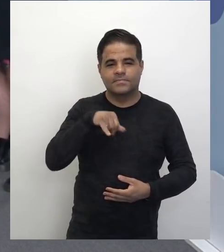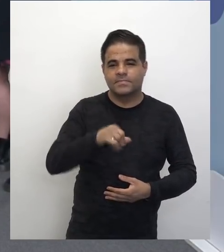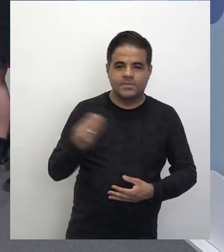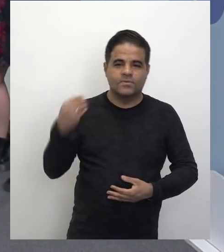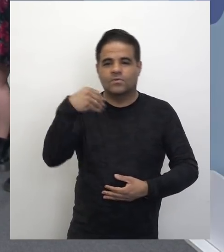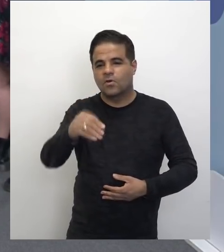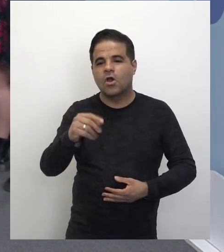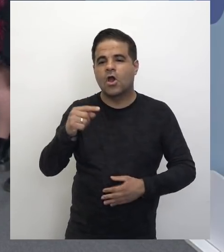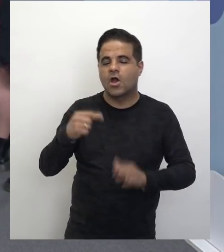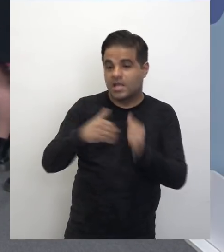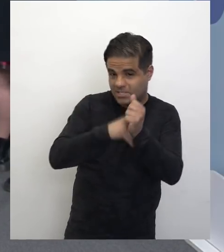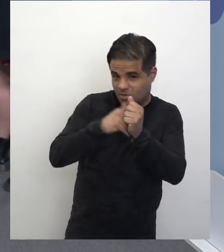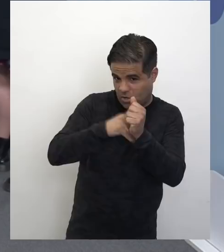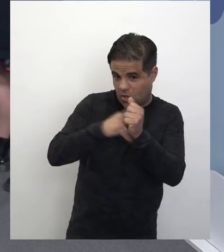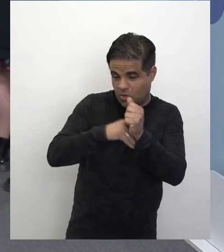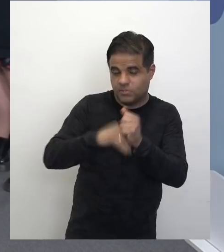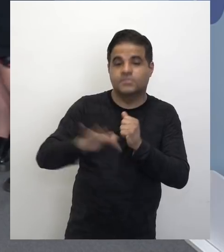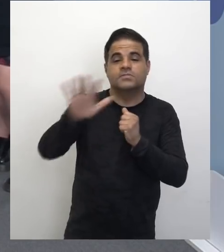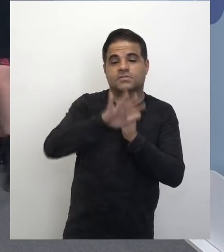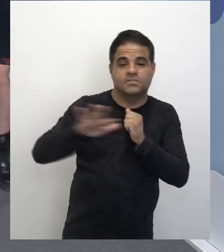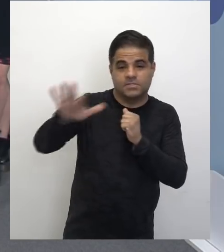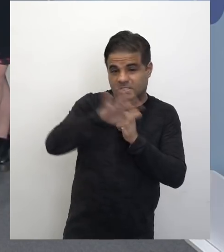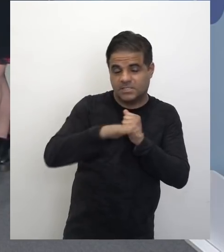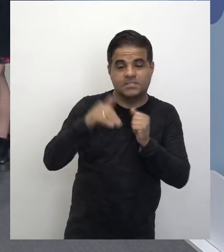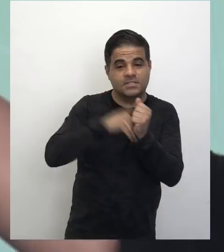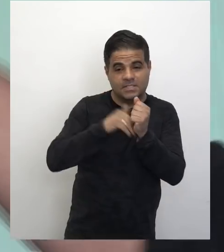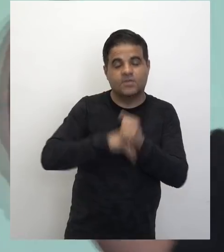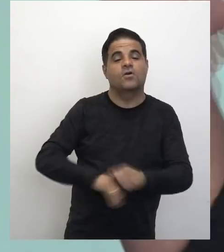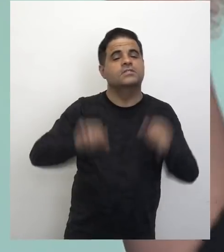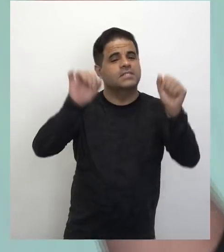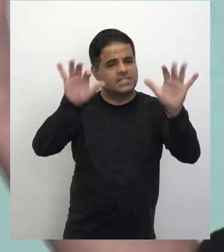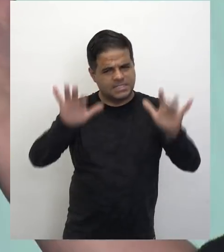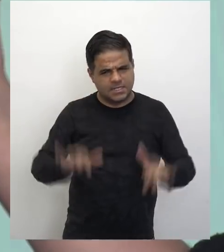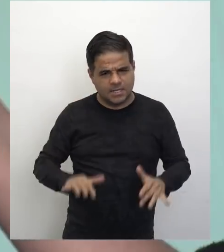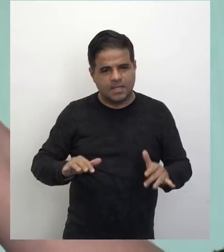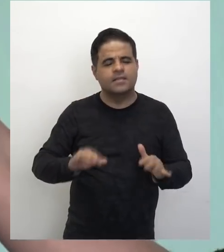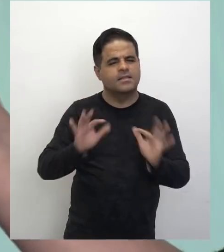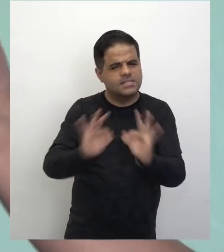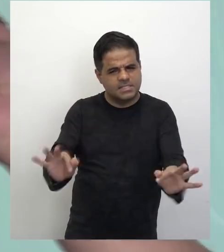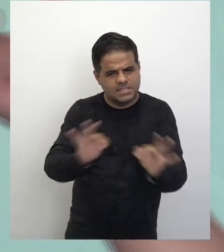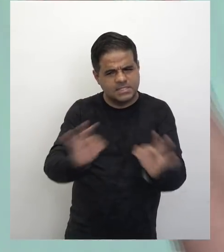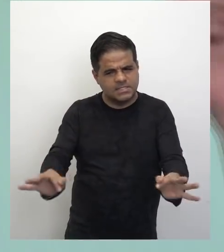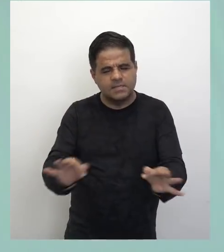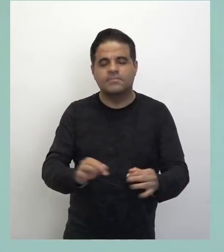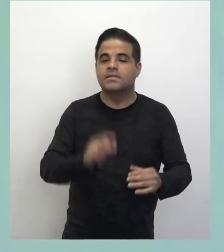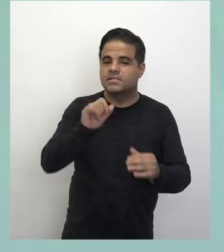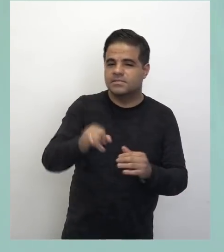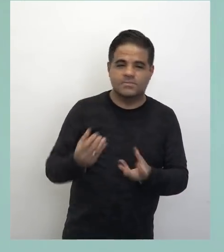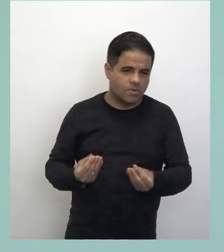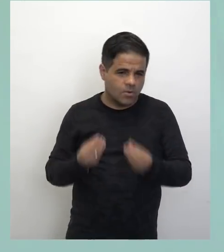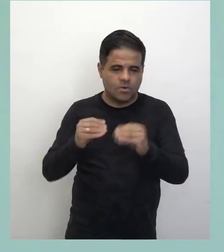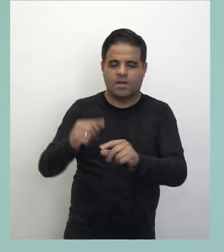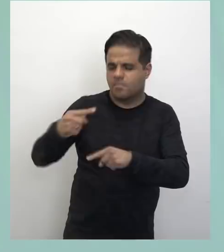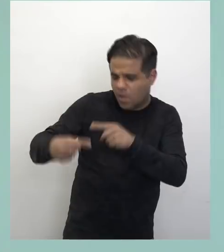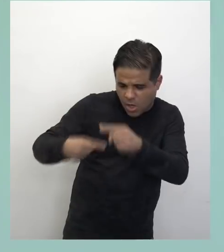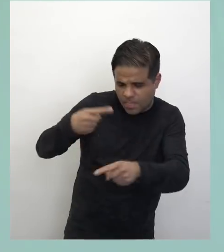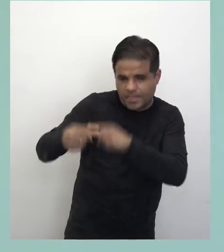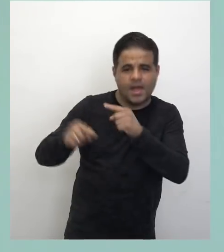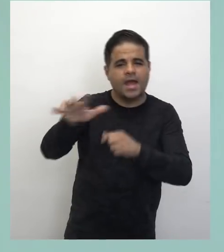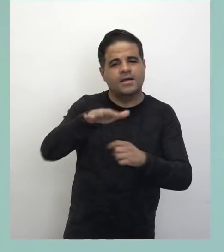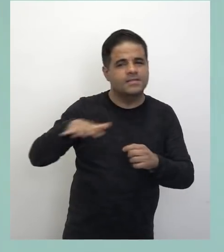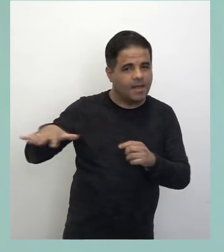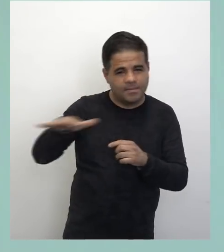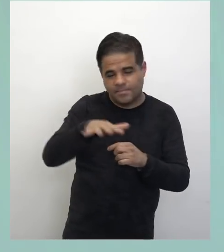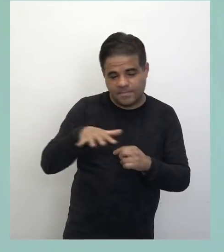para rodar esse código, porque essa parte aqui é o código escrito, tá? É um código bem simples. Se você colocar para rodar, que é nessa parte